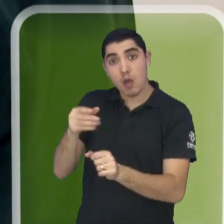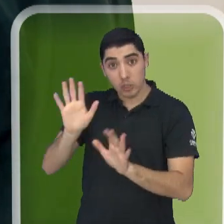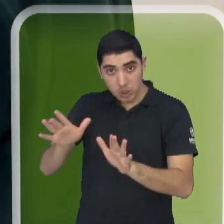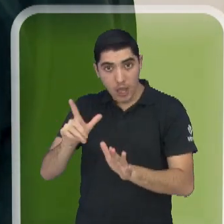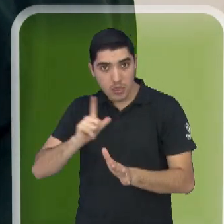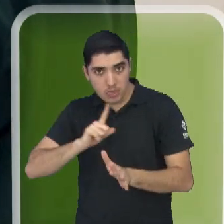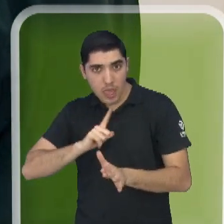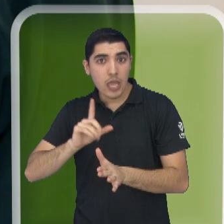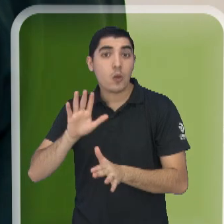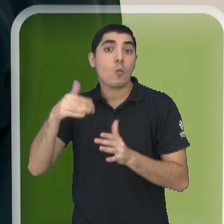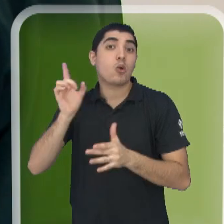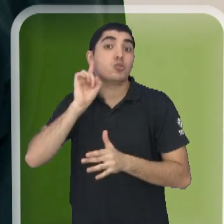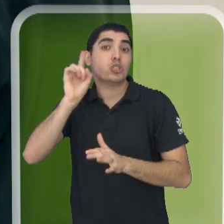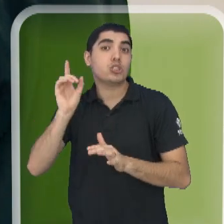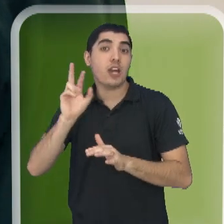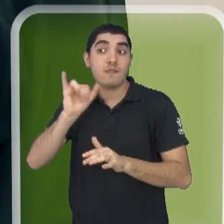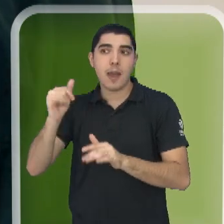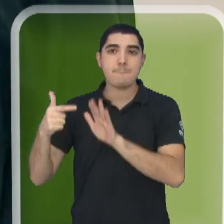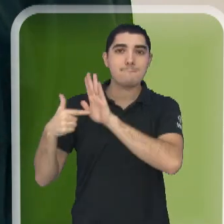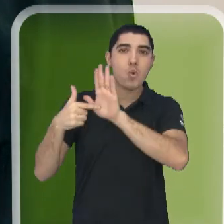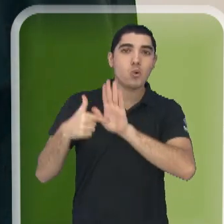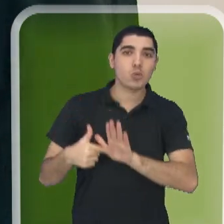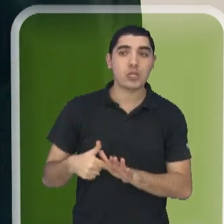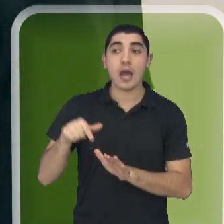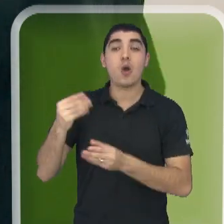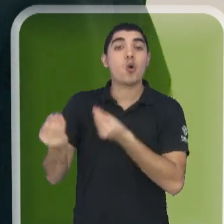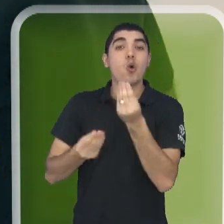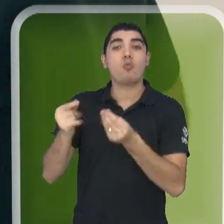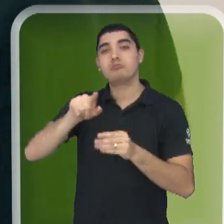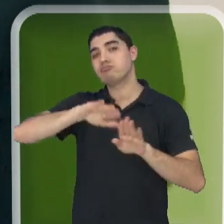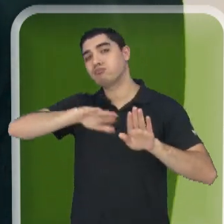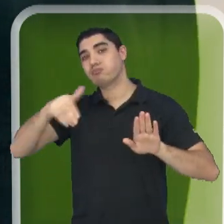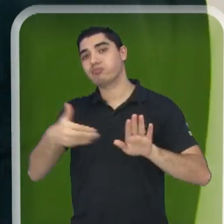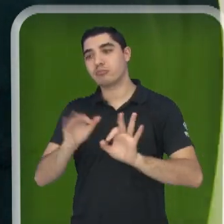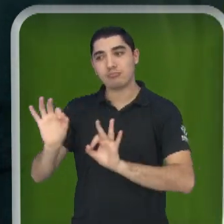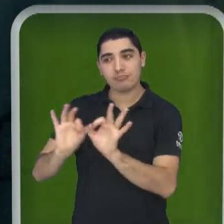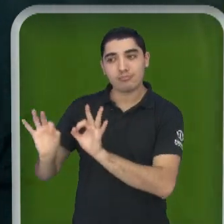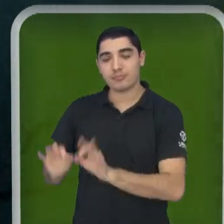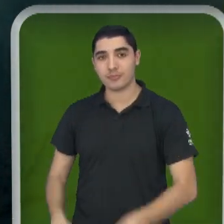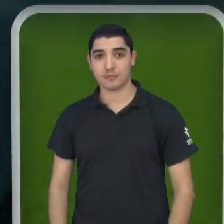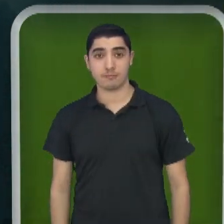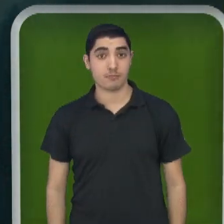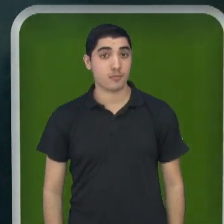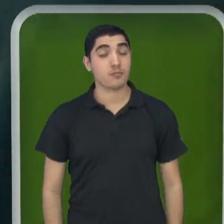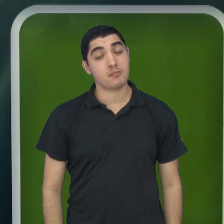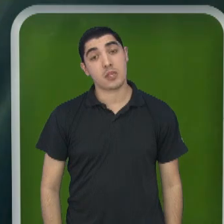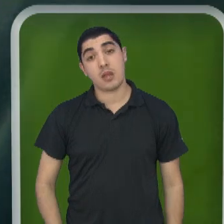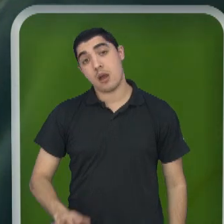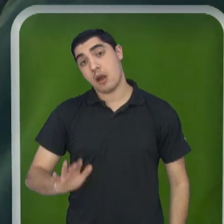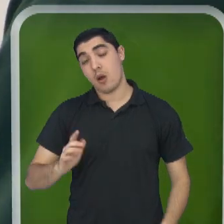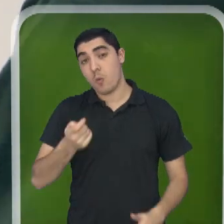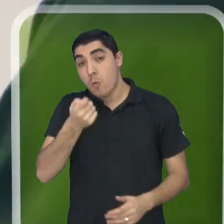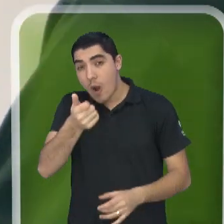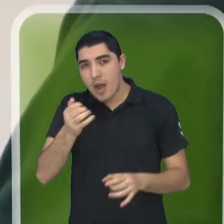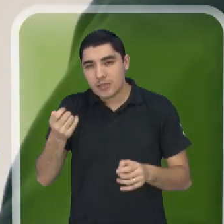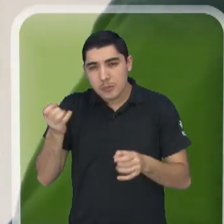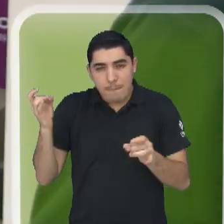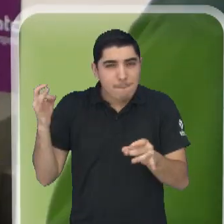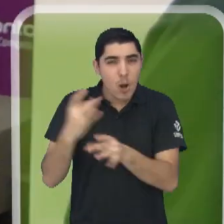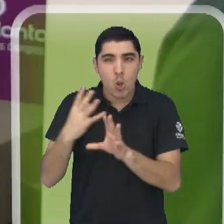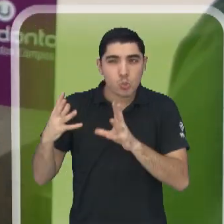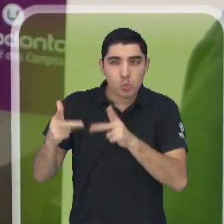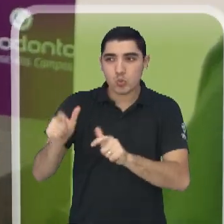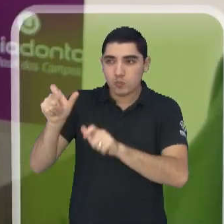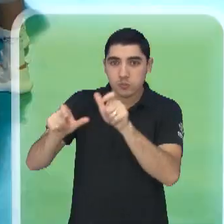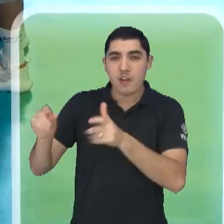tem uma data também para acontecer isso. Como é que está sendo essa montagem nos bastidores? Nós já praticamente montamos a equipe. Está faltando